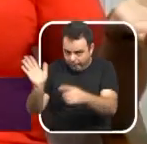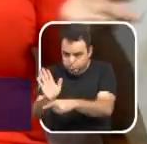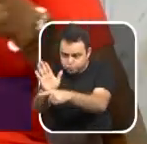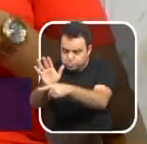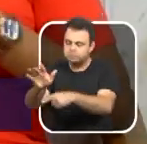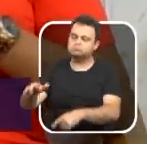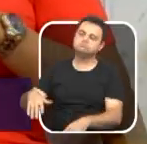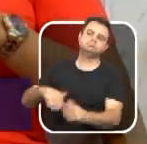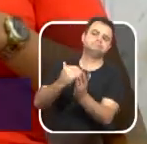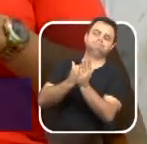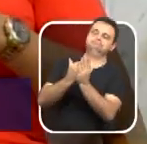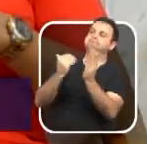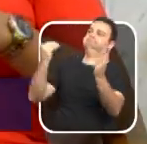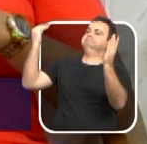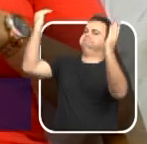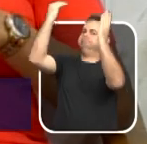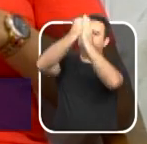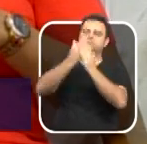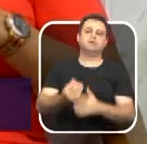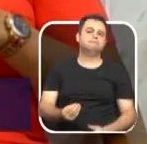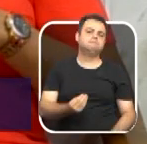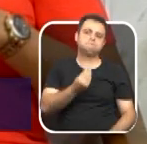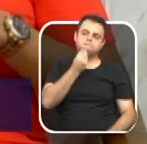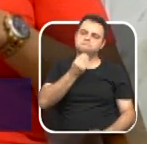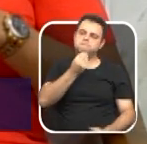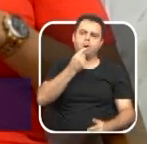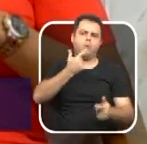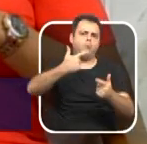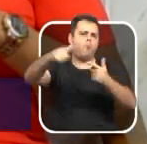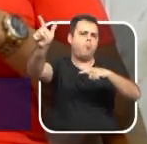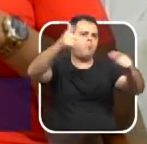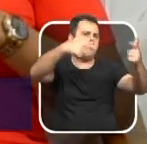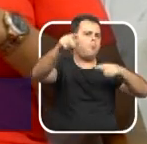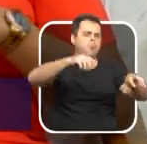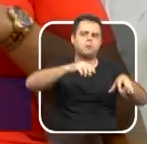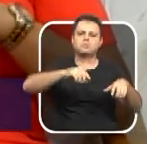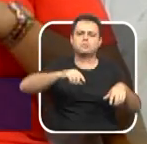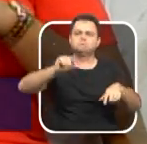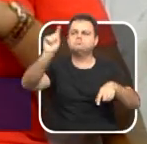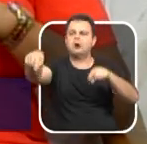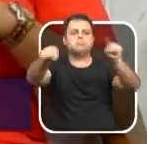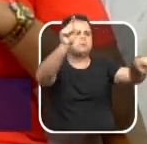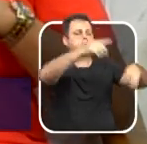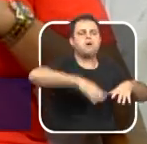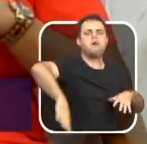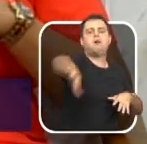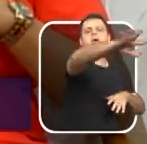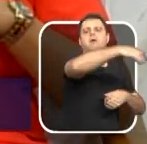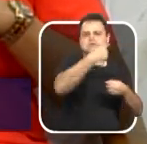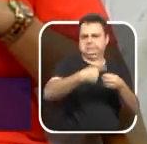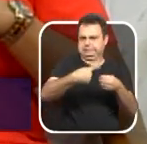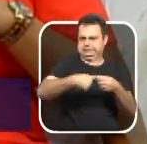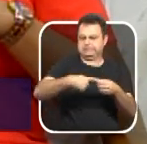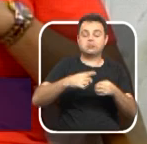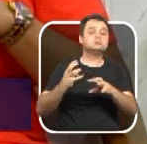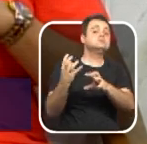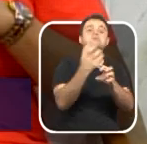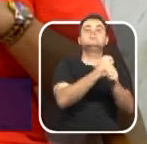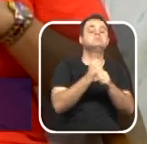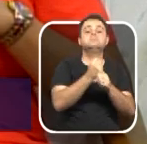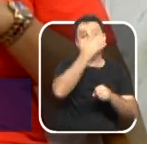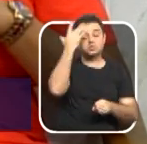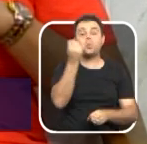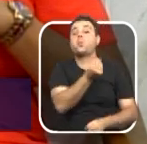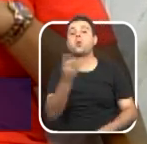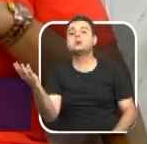nós estamos falando de uma cidade de quase 500.000 habitantes, né? Onde nós sabemos que tem muitas pessoas precisando de ajuda. E